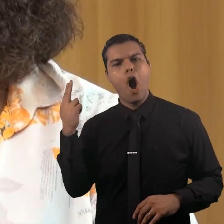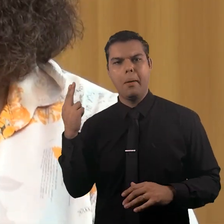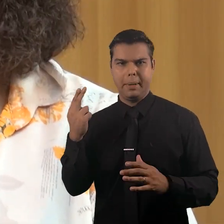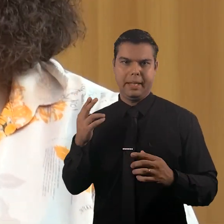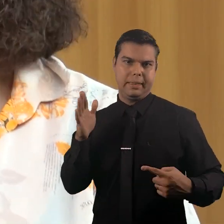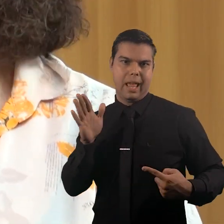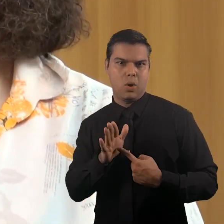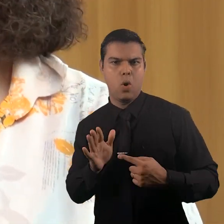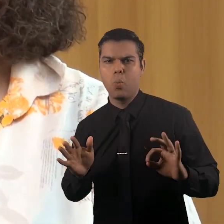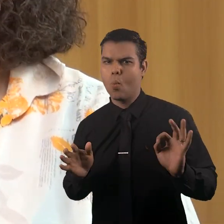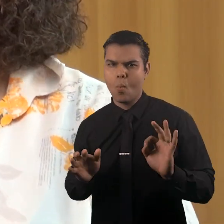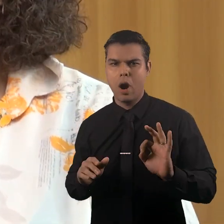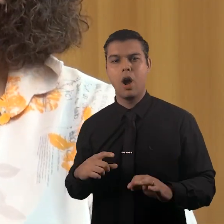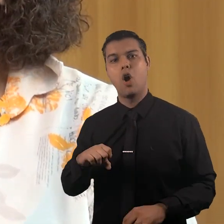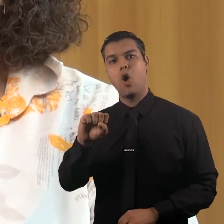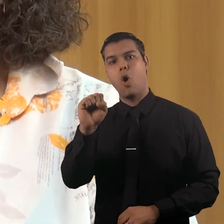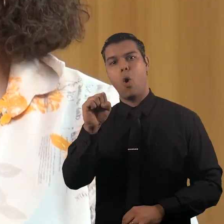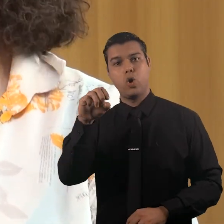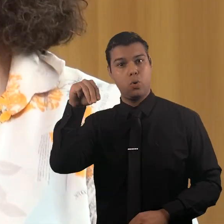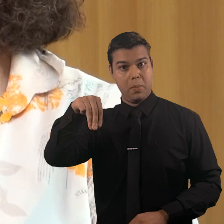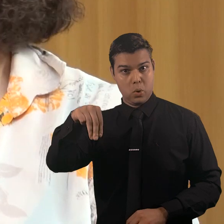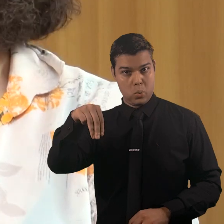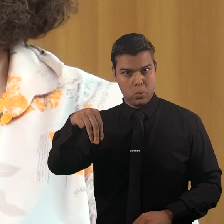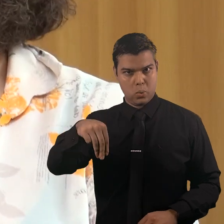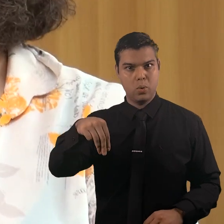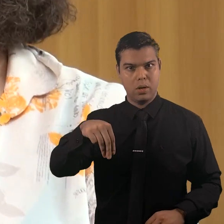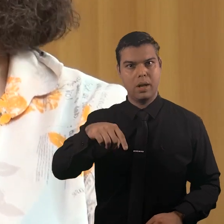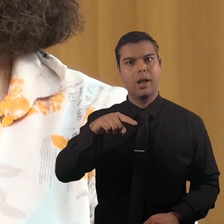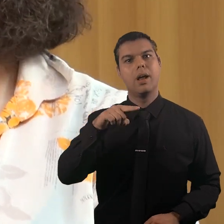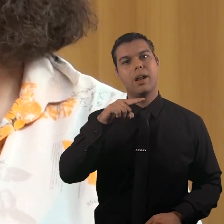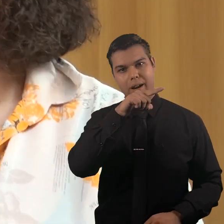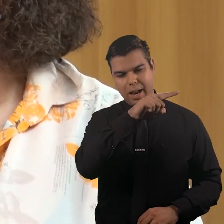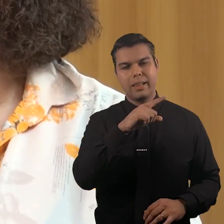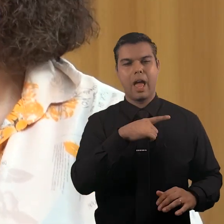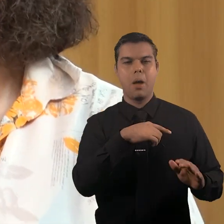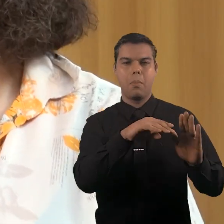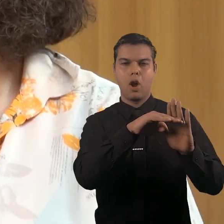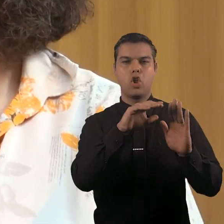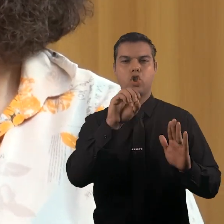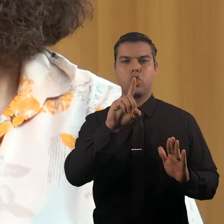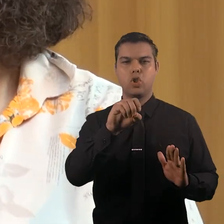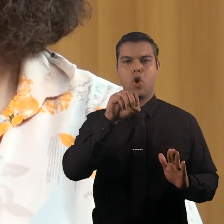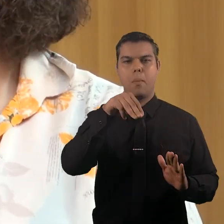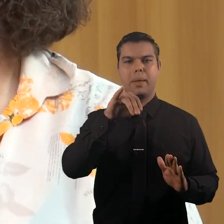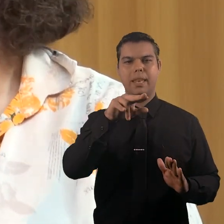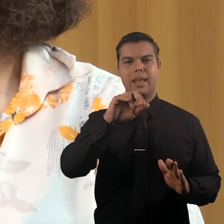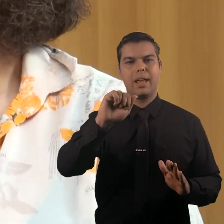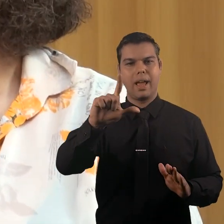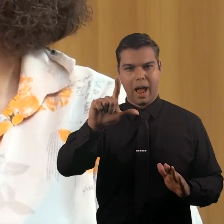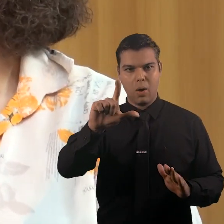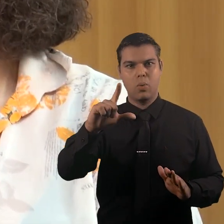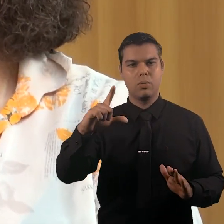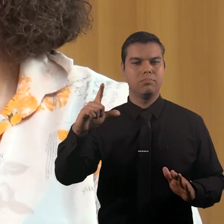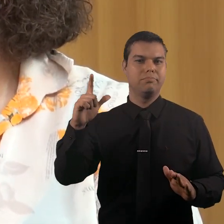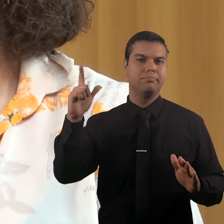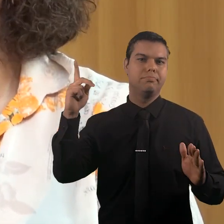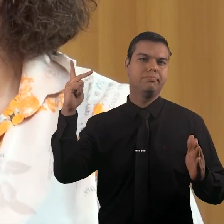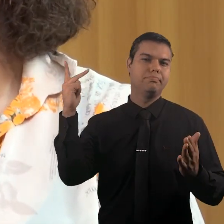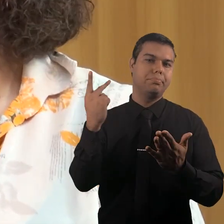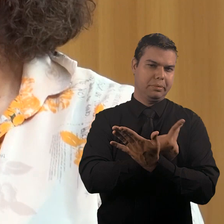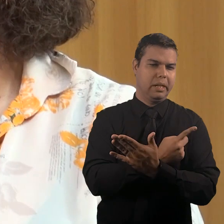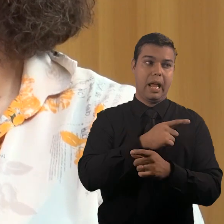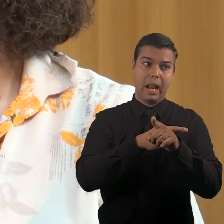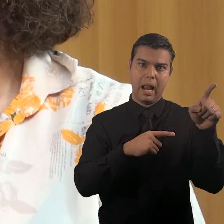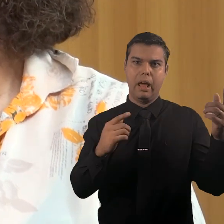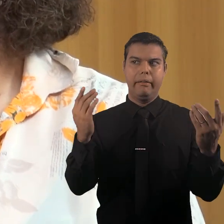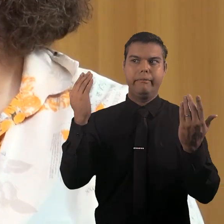foi denunciado, mas foram 8 minutos de uma matéria, um programa dominical, que foi suficiente para ter o quê? Para ter a nossa credibilidade